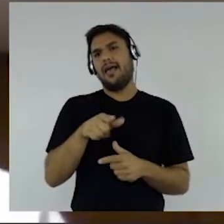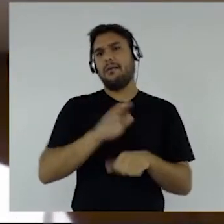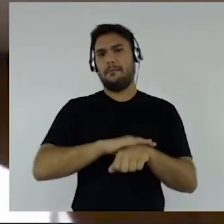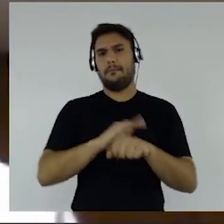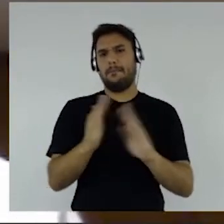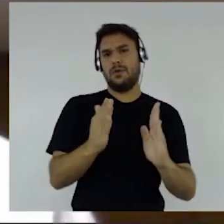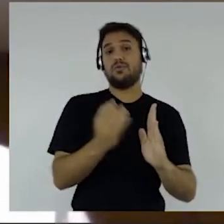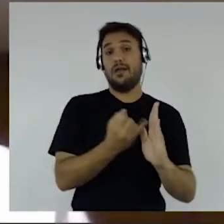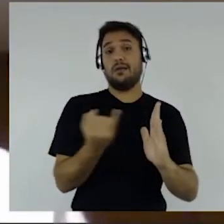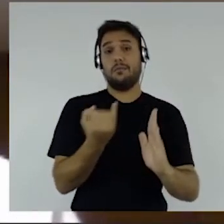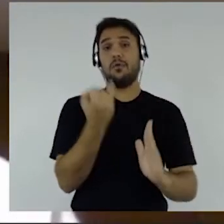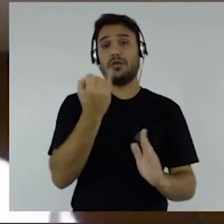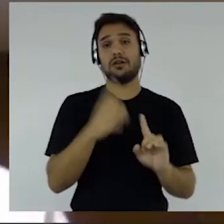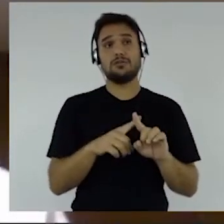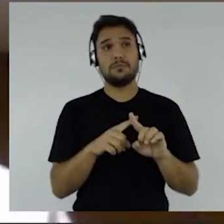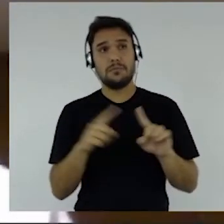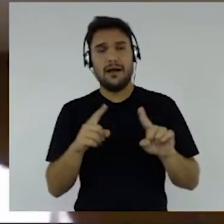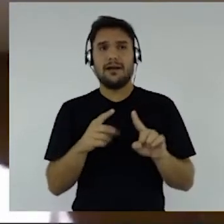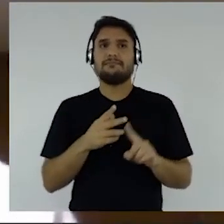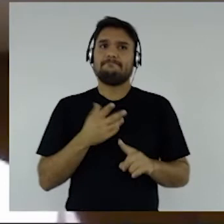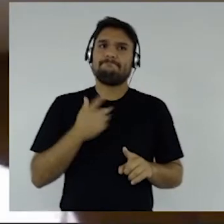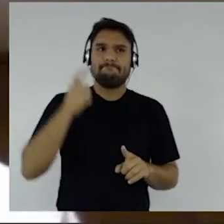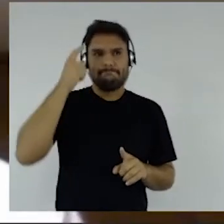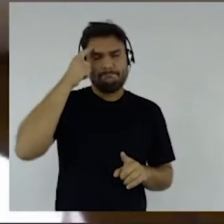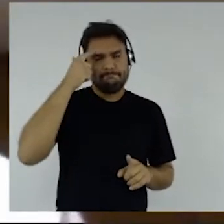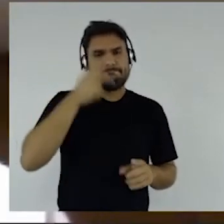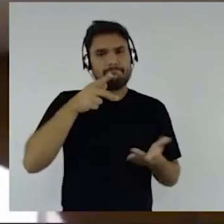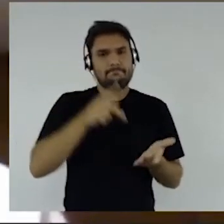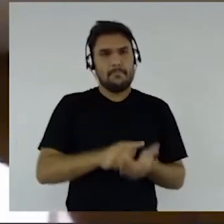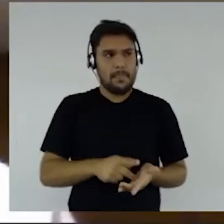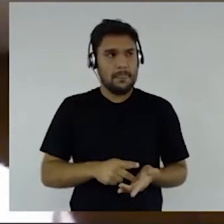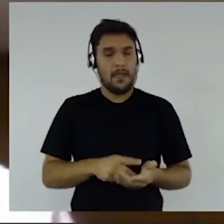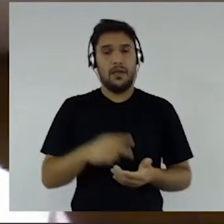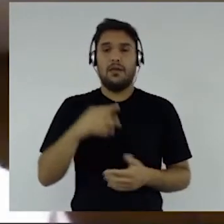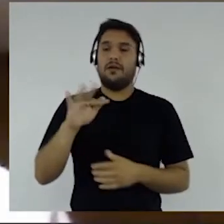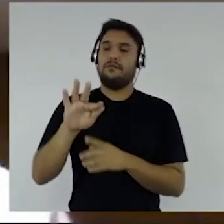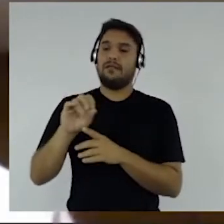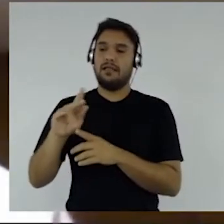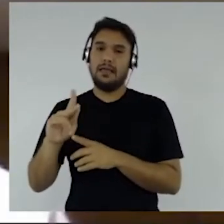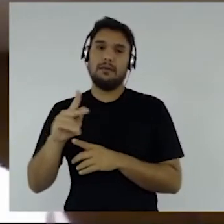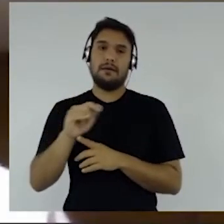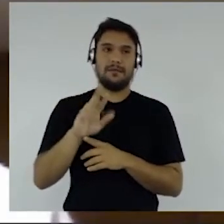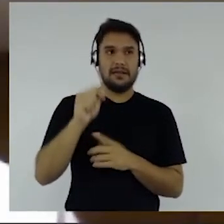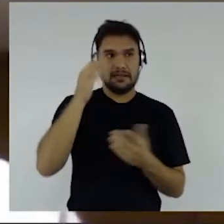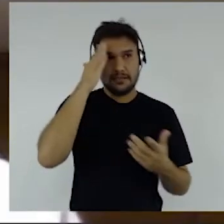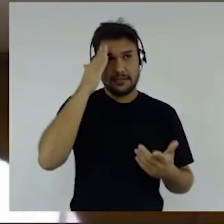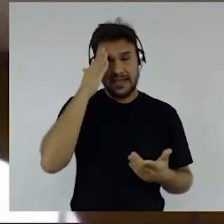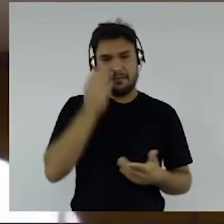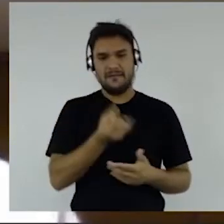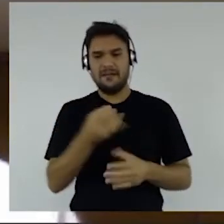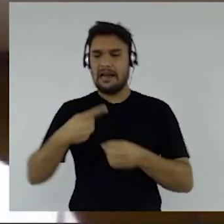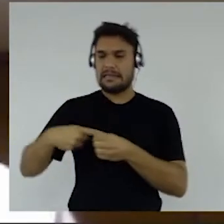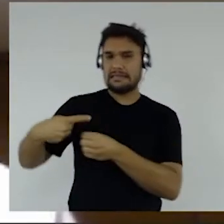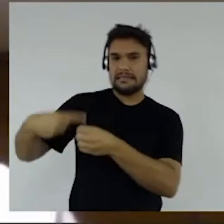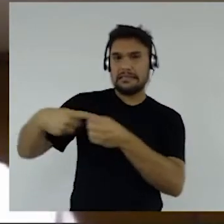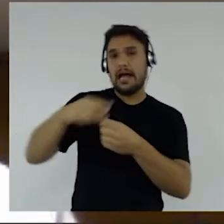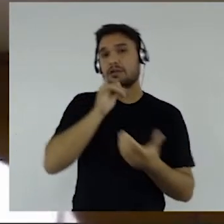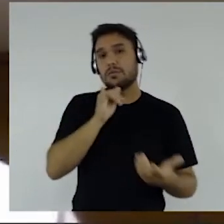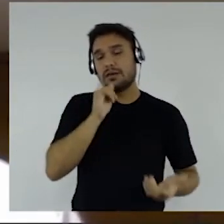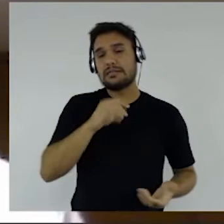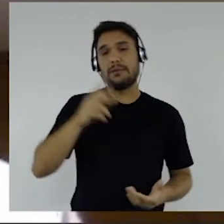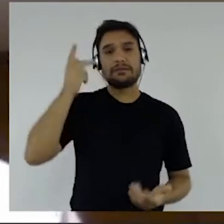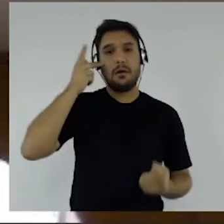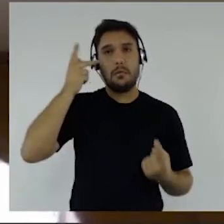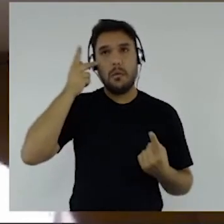importante, mas, sendo muito sincero com vocês, e o Felipe, a Patrícia sabem disso, em muitas cidades, como, por exemplo,